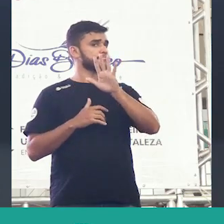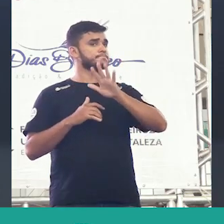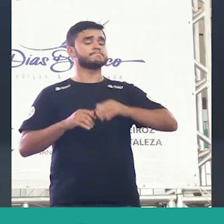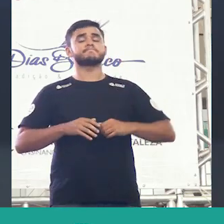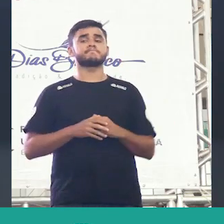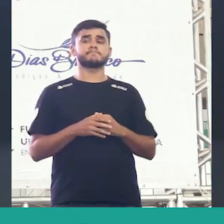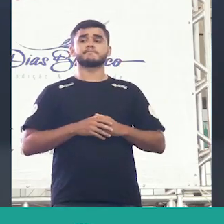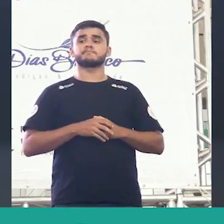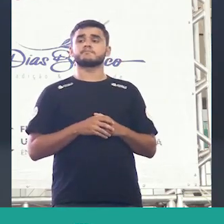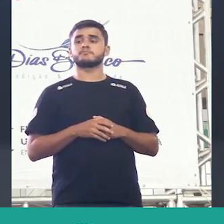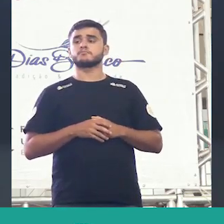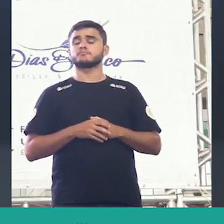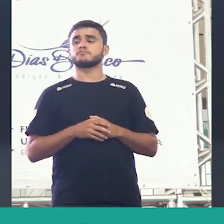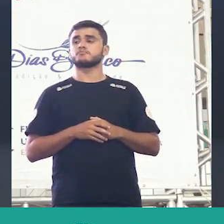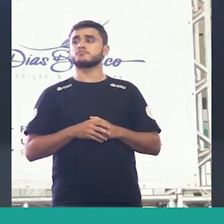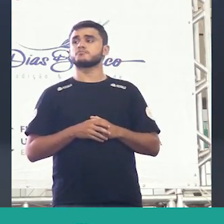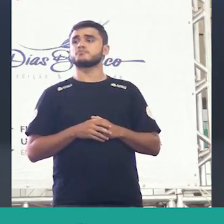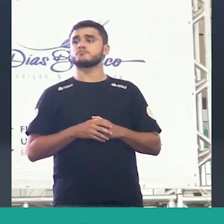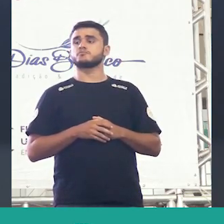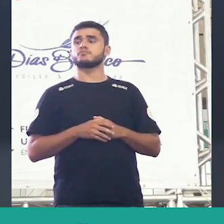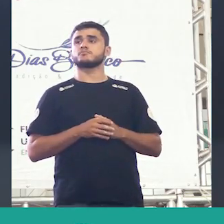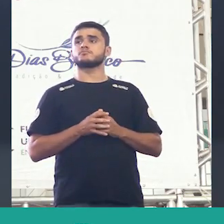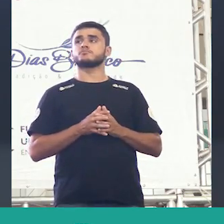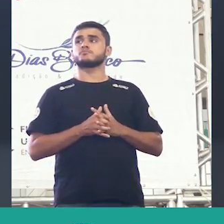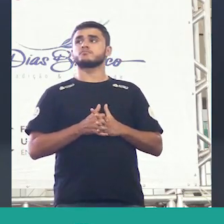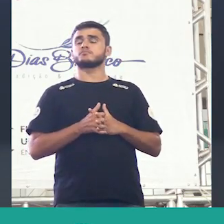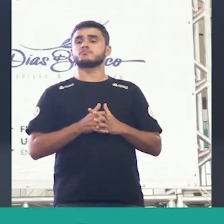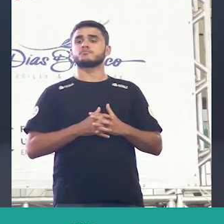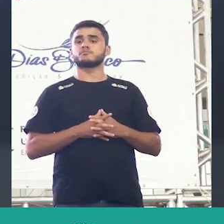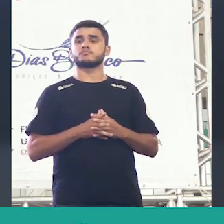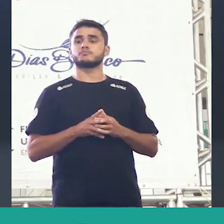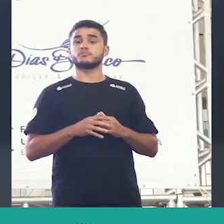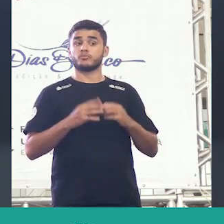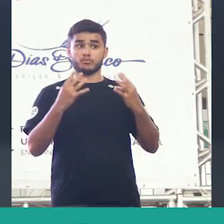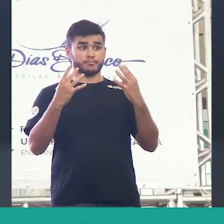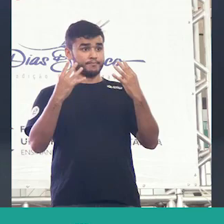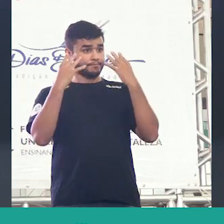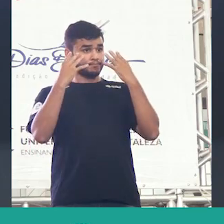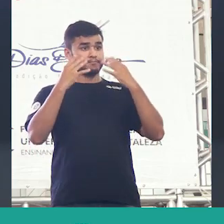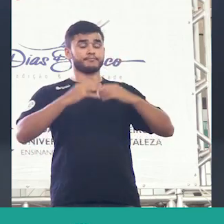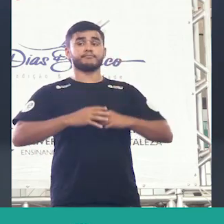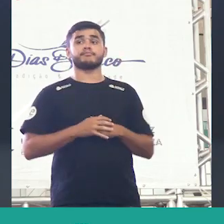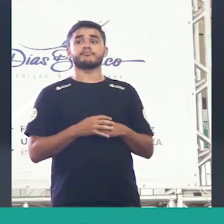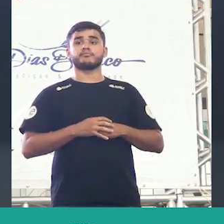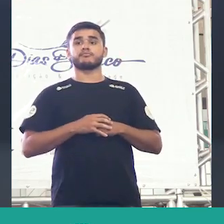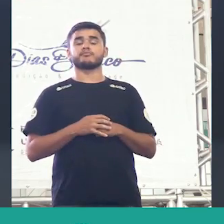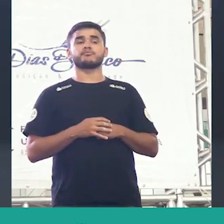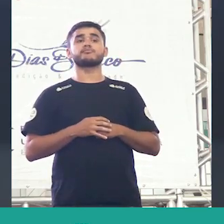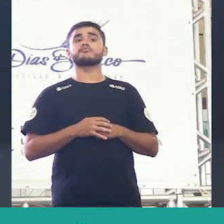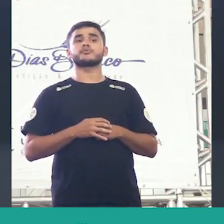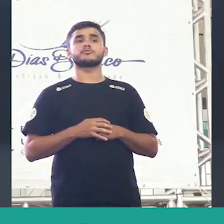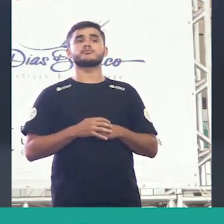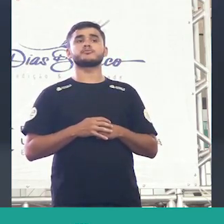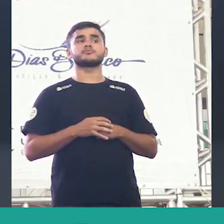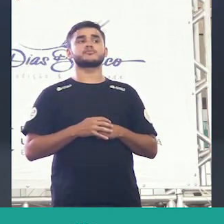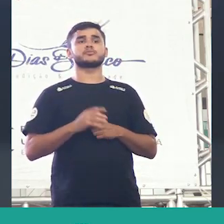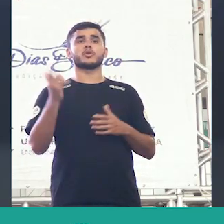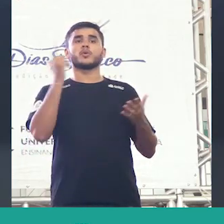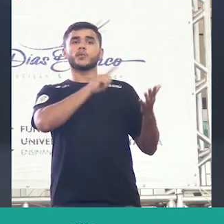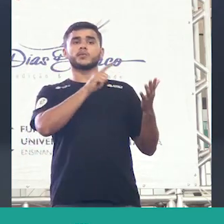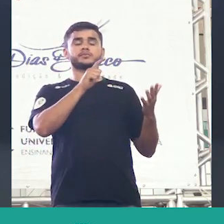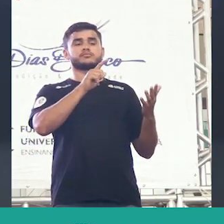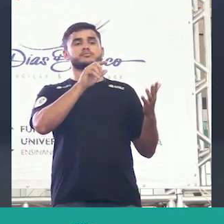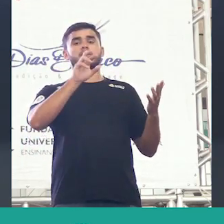captar. Concentra. eu quero captar luz. Eu